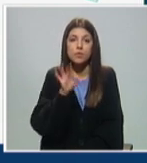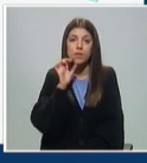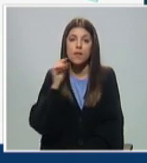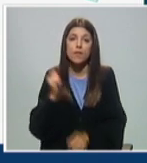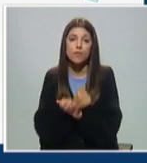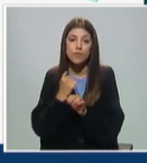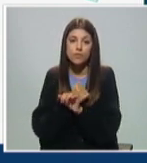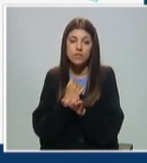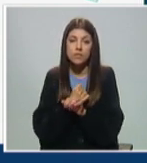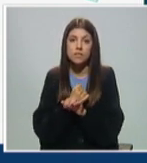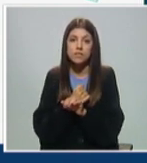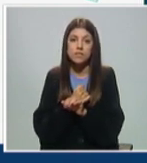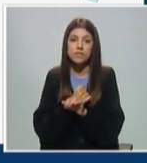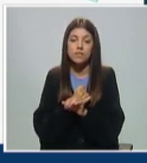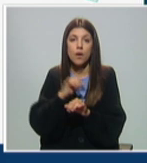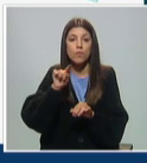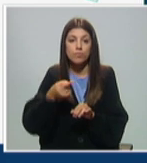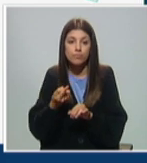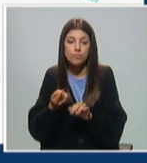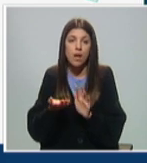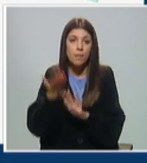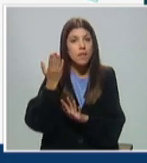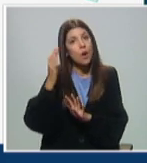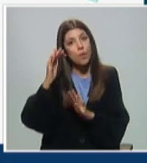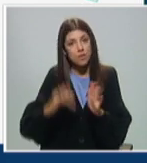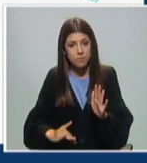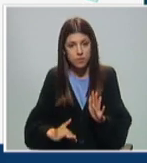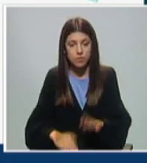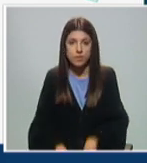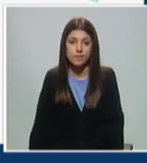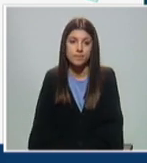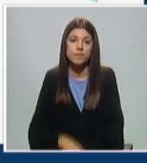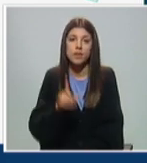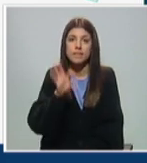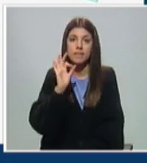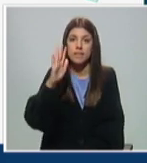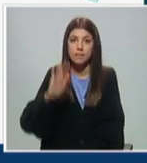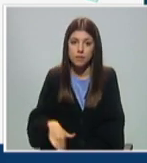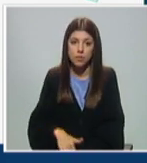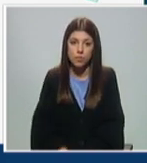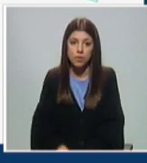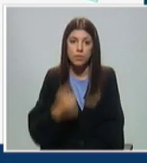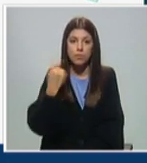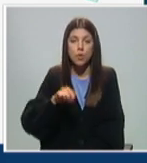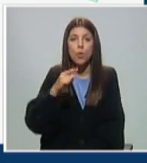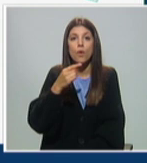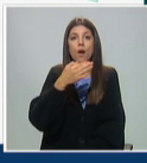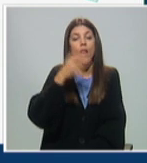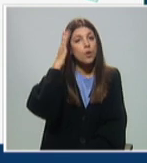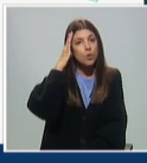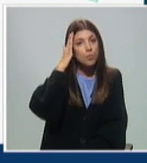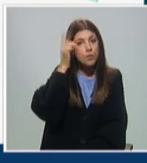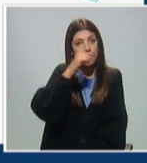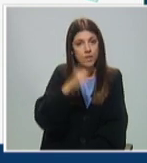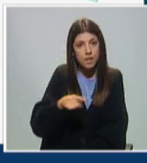funcionalidade aumentar ou diminuir casas decimais. Neste caso vamos diminuir. Vamos colocar apenas uma casa decimal. Se quiséssemos